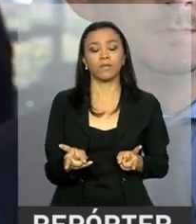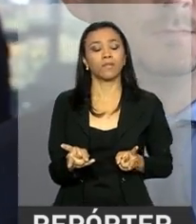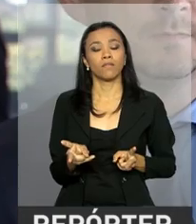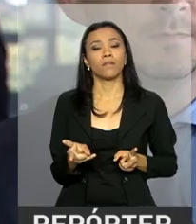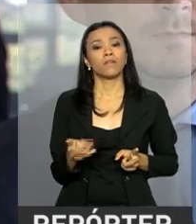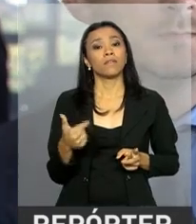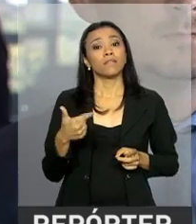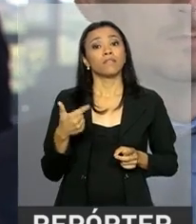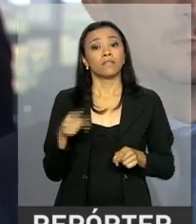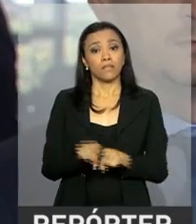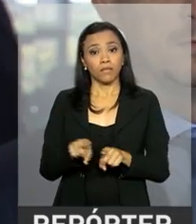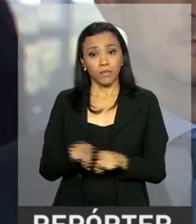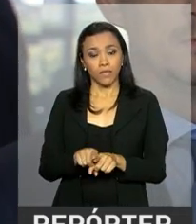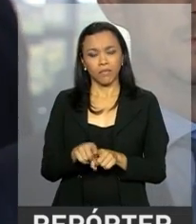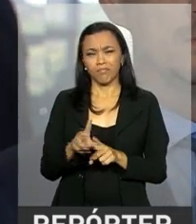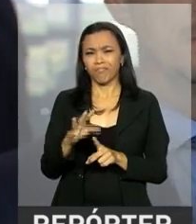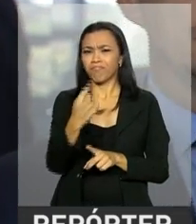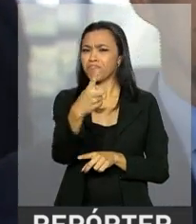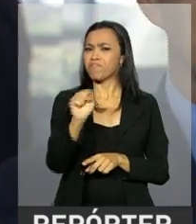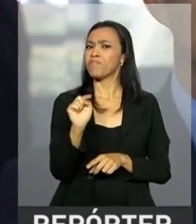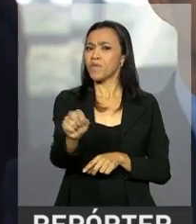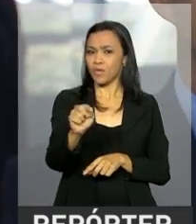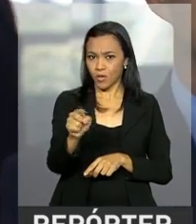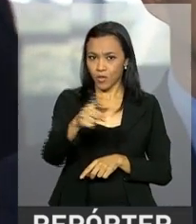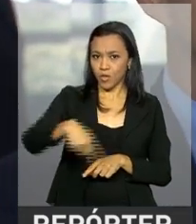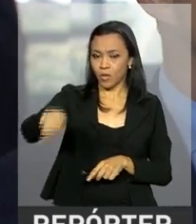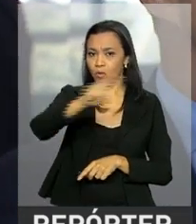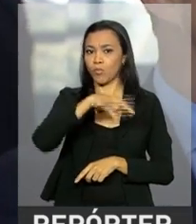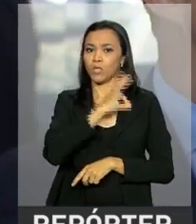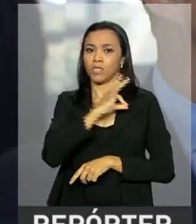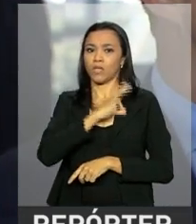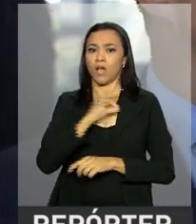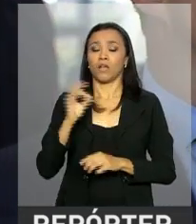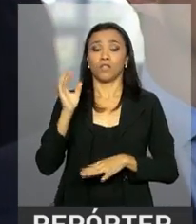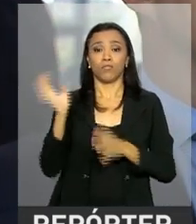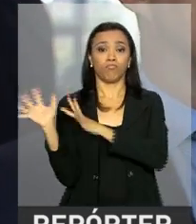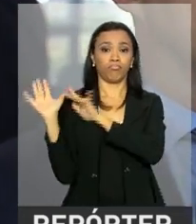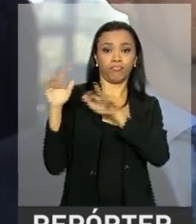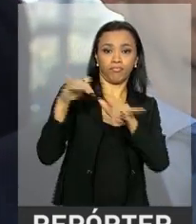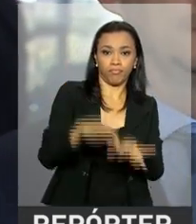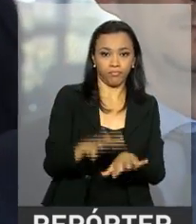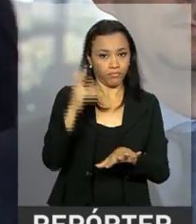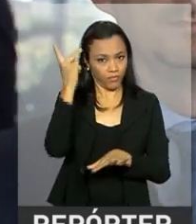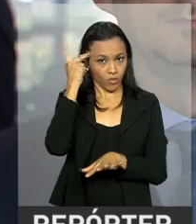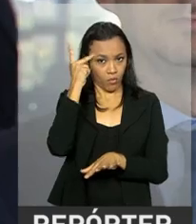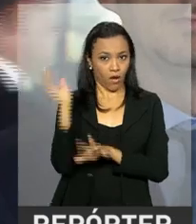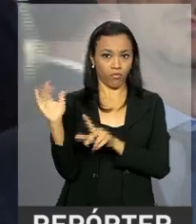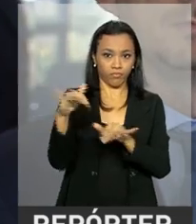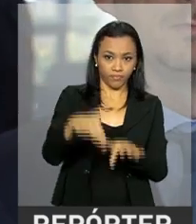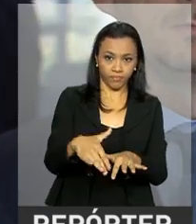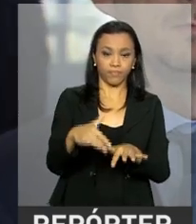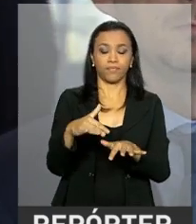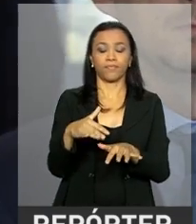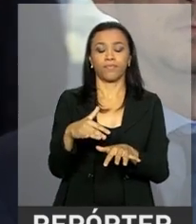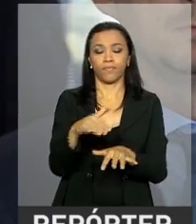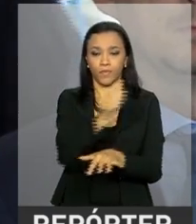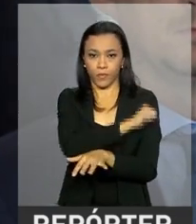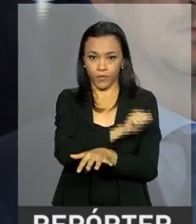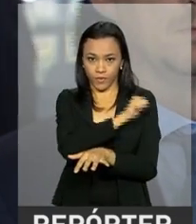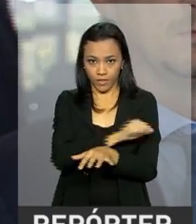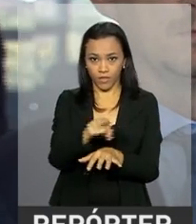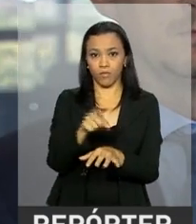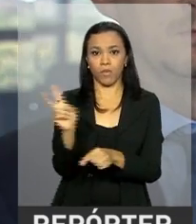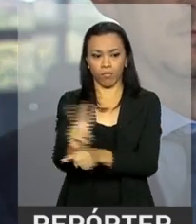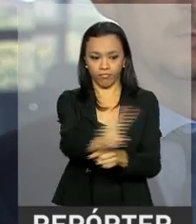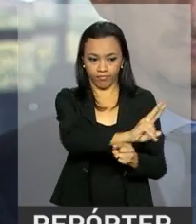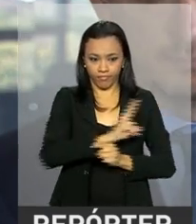de de cerca de 1000 policiais do Estado de São Paulo foram cedidos para o os jogos